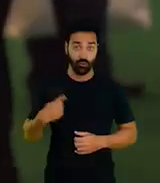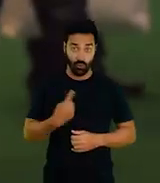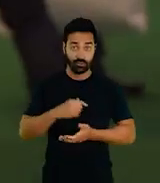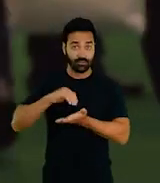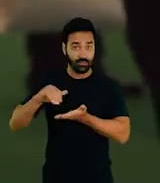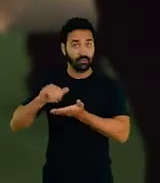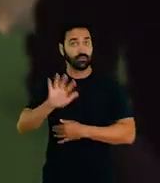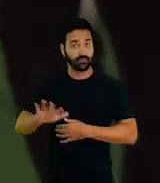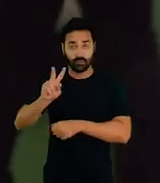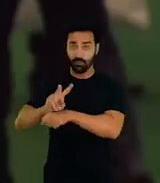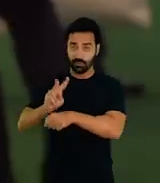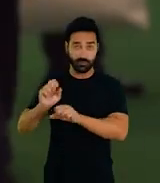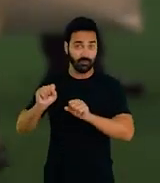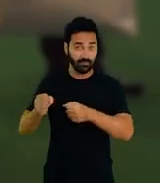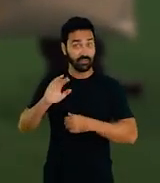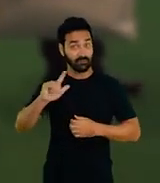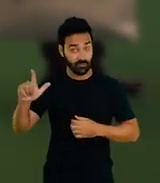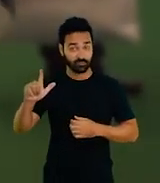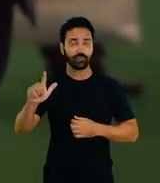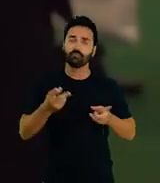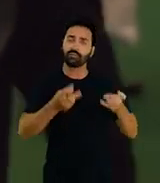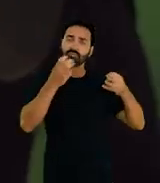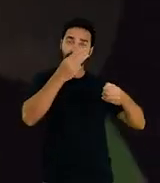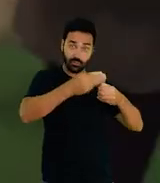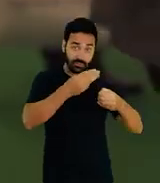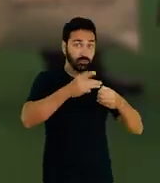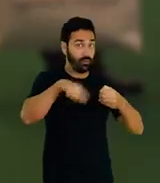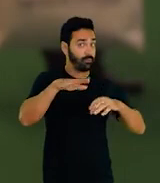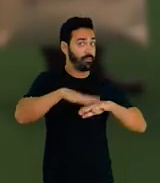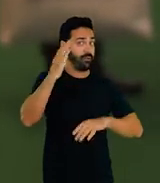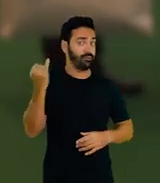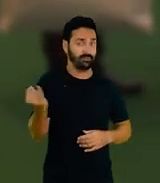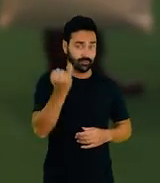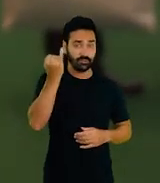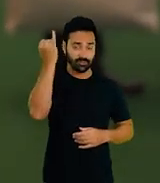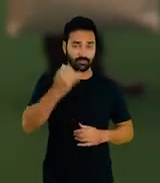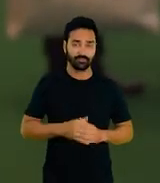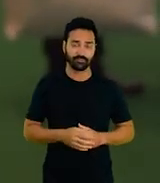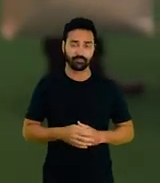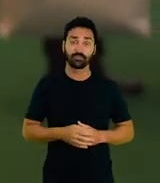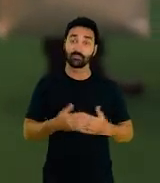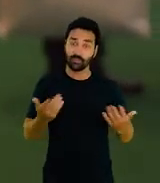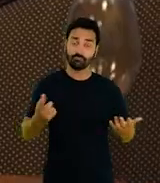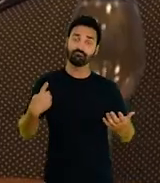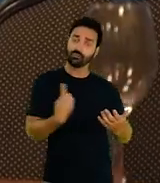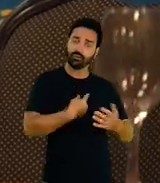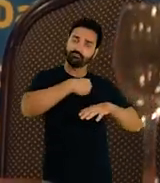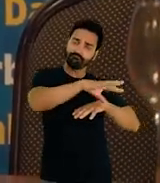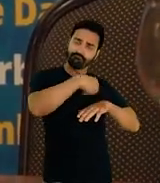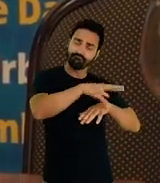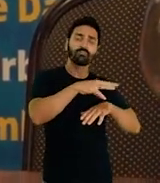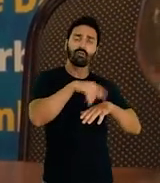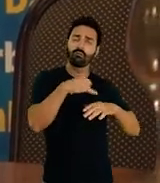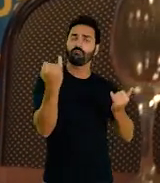A gente da Secretaria Nacional de Proteção e Defesa Civil entende que o ente municipal é o ente mais importante do nosso sistema nacional. Então a gente